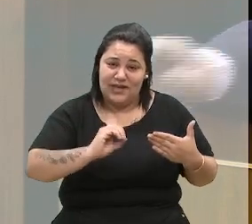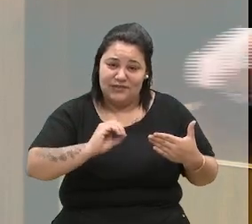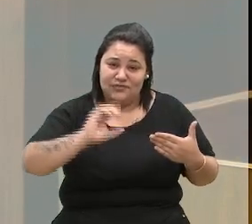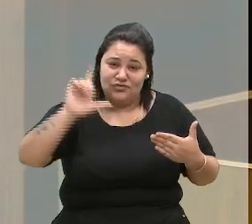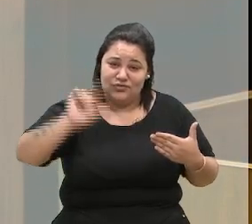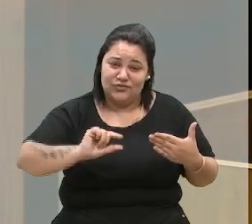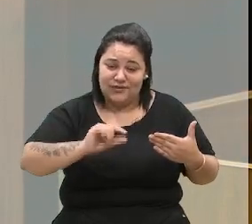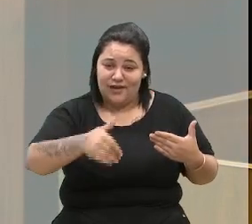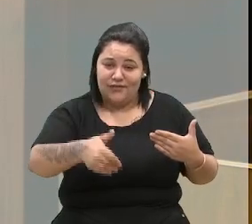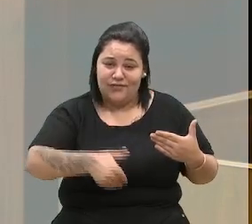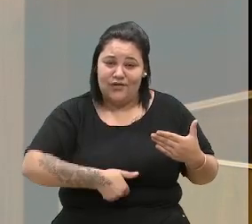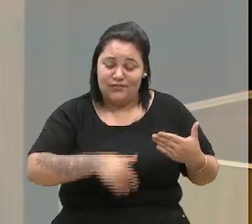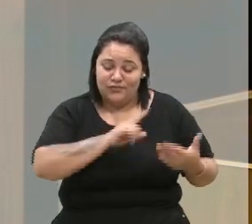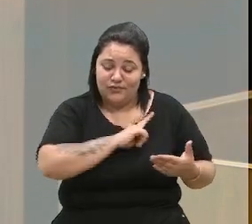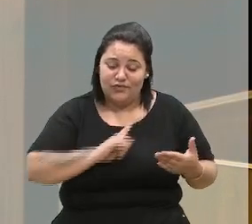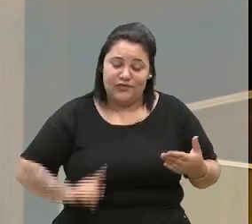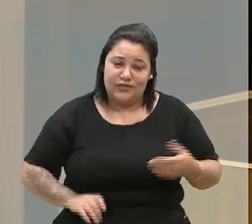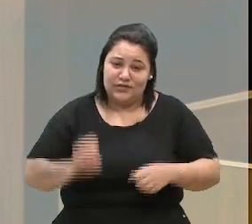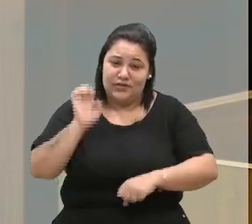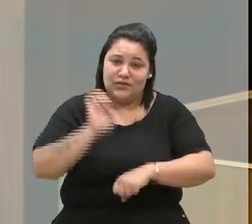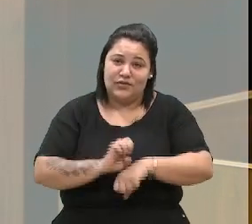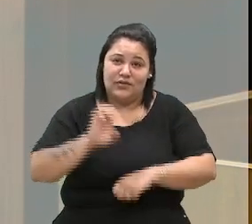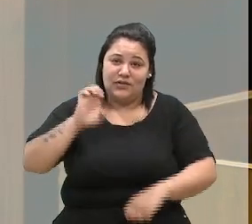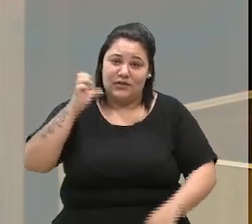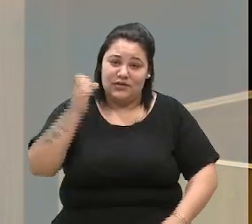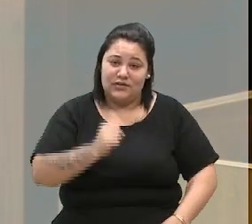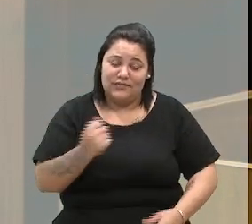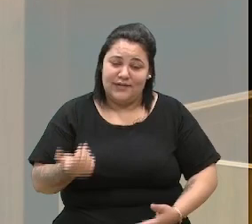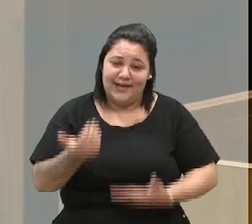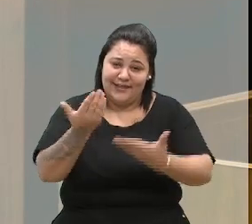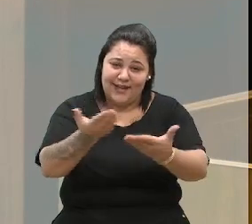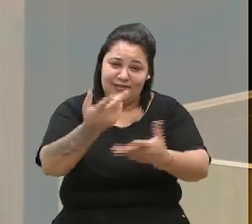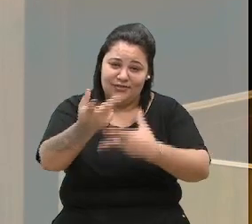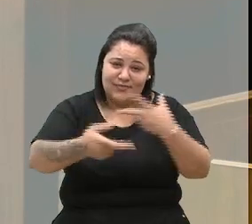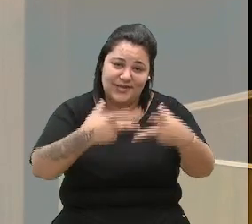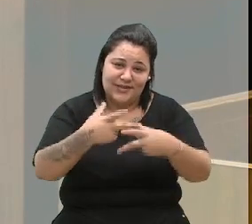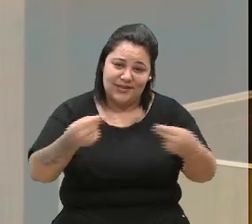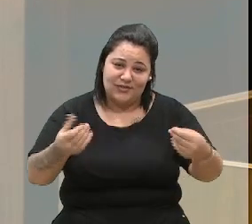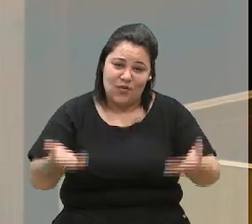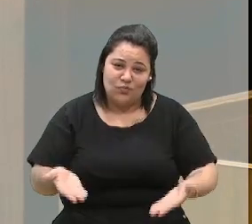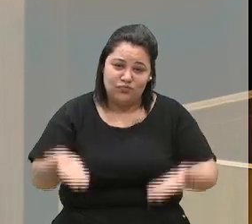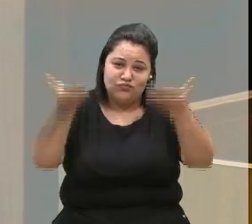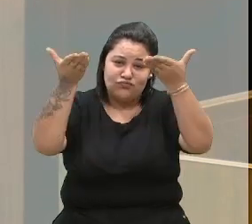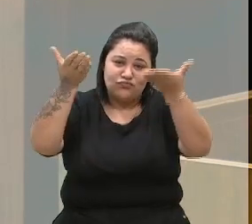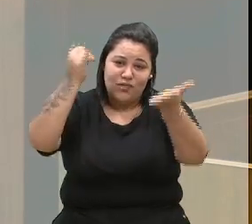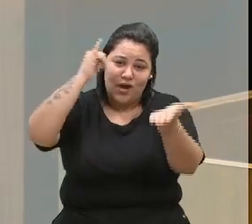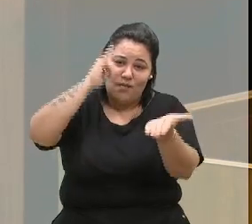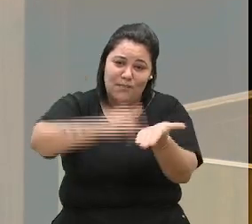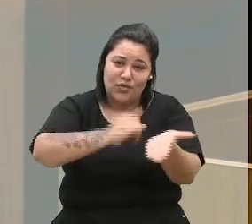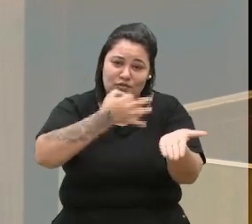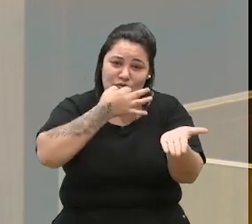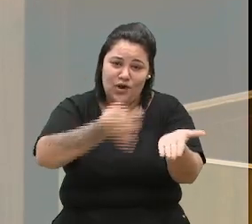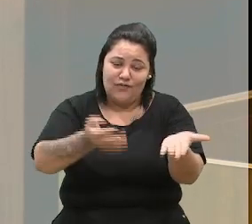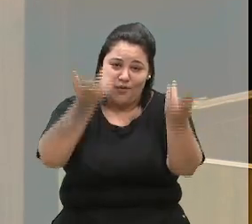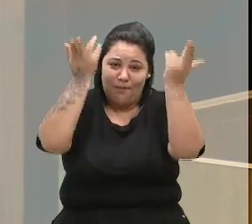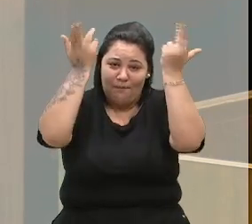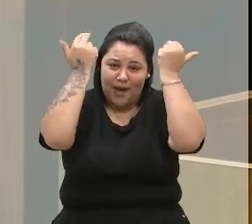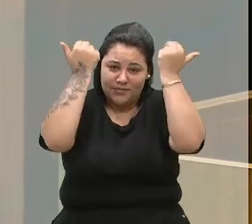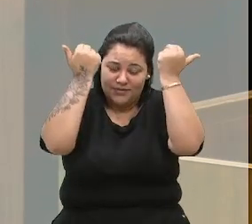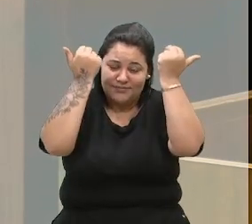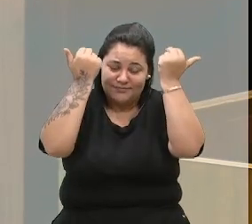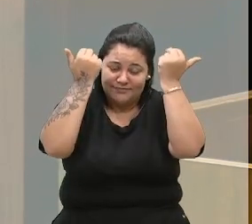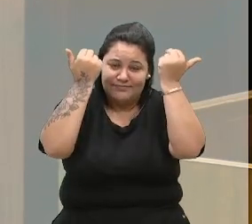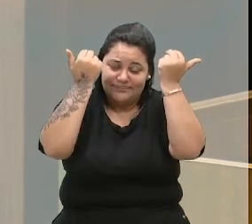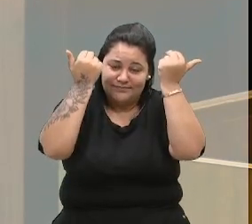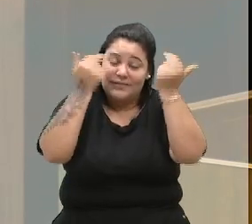O governo estadual, o senhor Leite, vai nos brindar com essa terrível Páscoa de aumento de impostos.